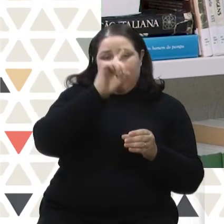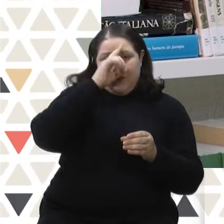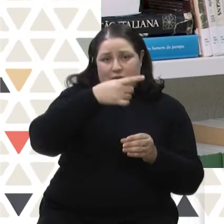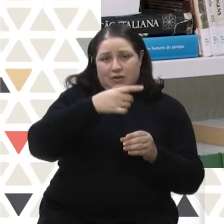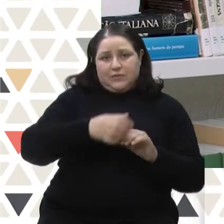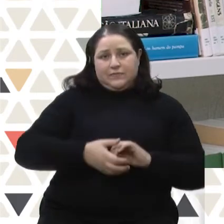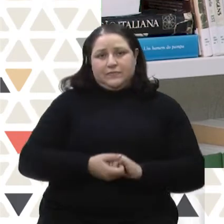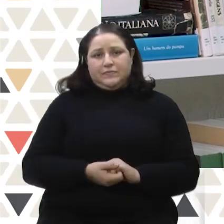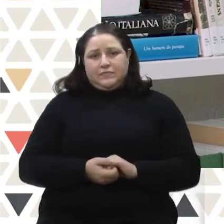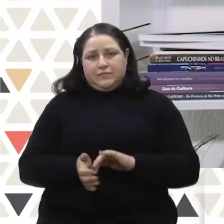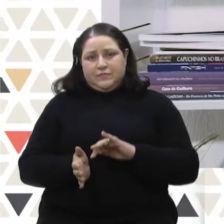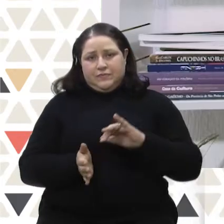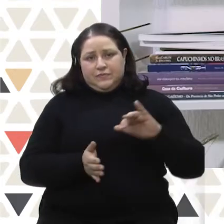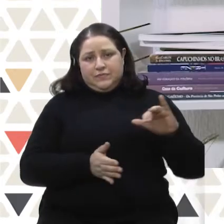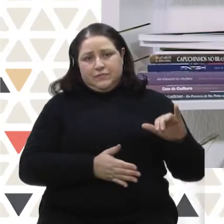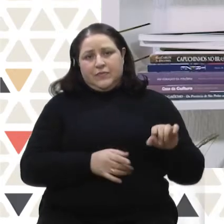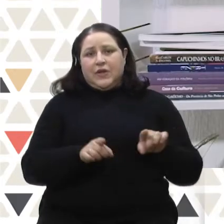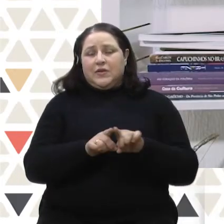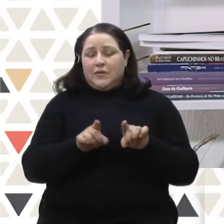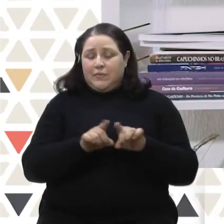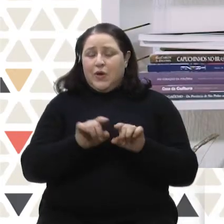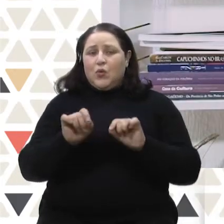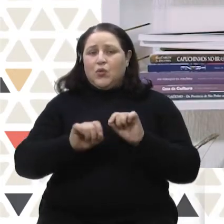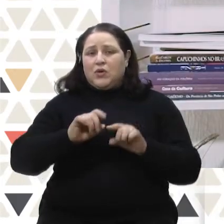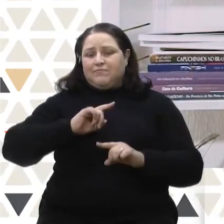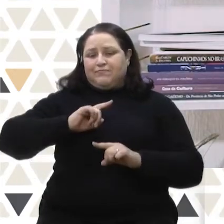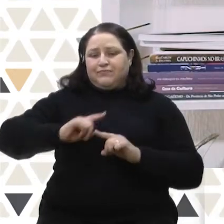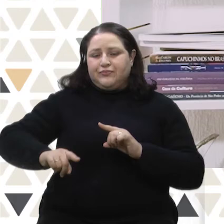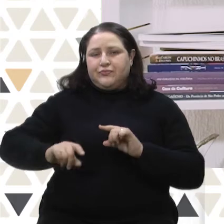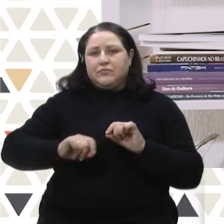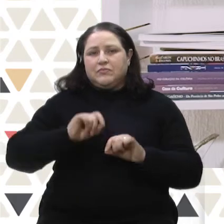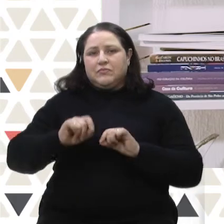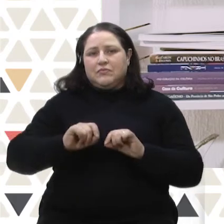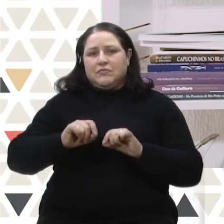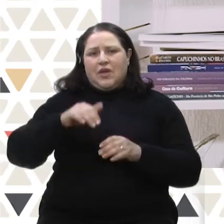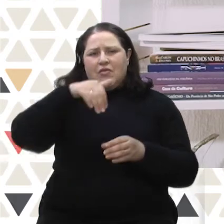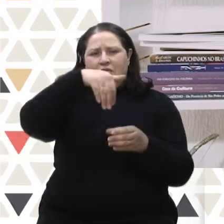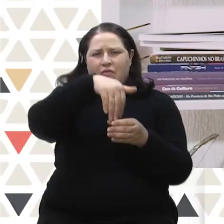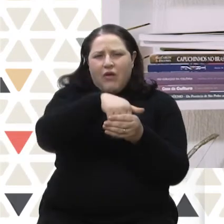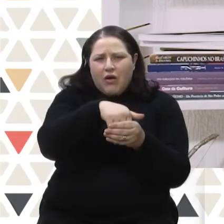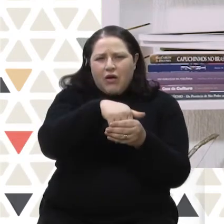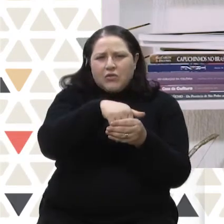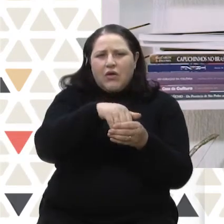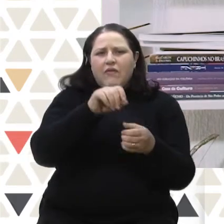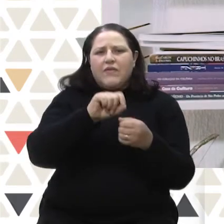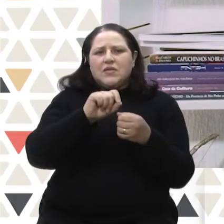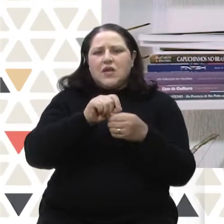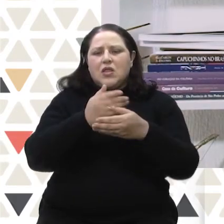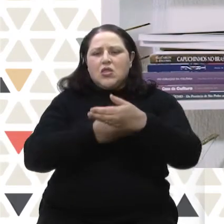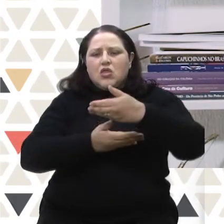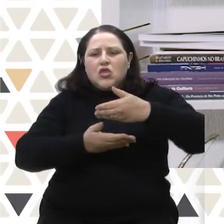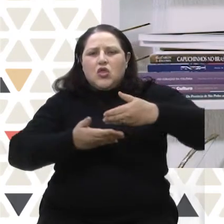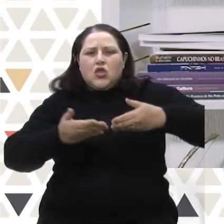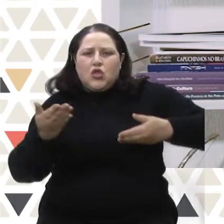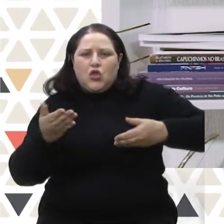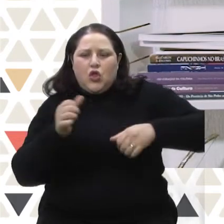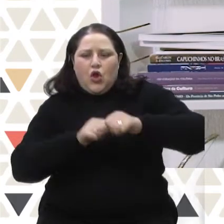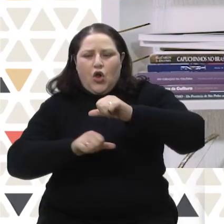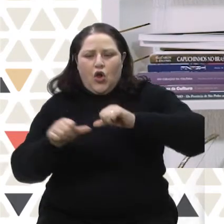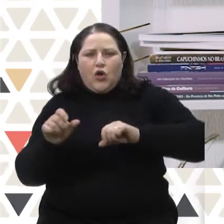que o Código Eleitoral prevê. Outra situação que não é permitida é mercantilizar as eleições. E no